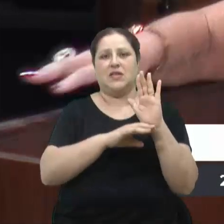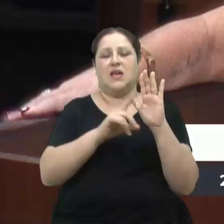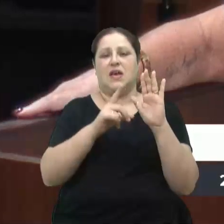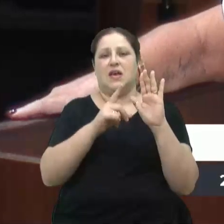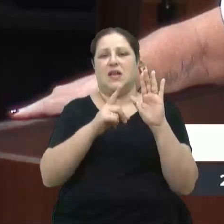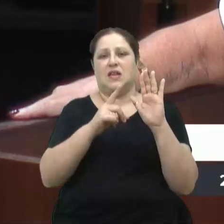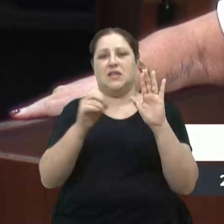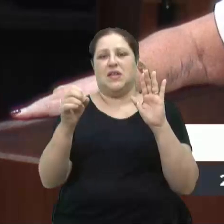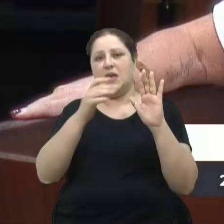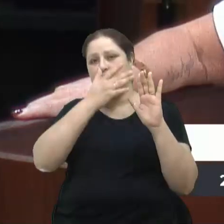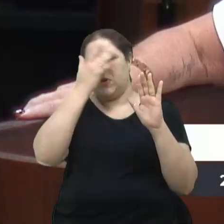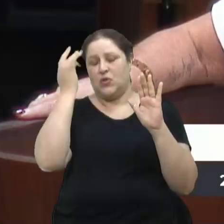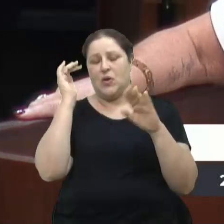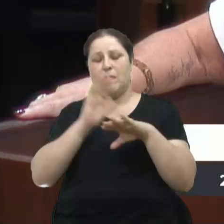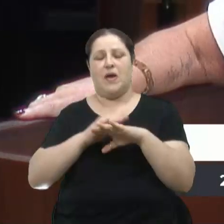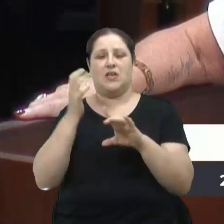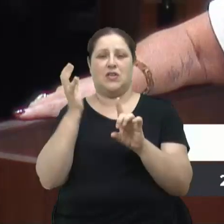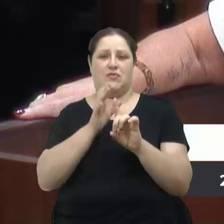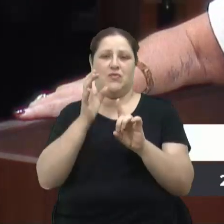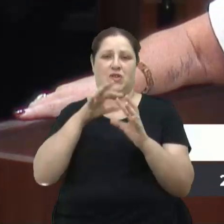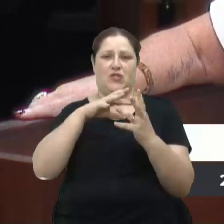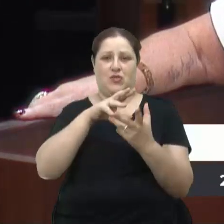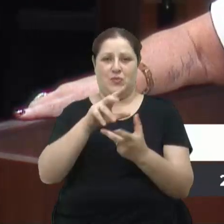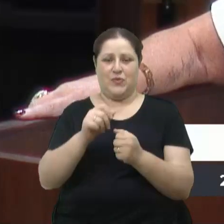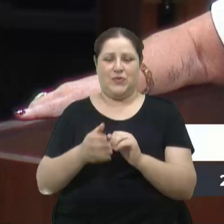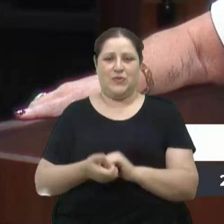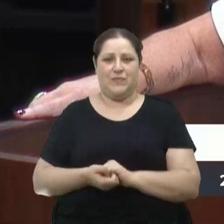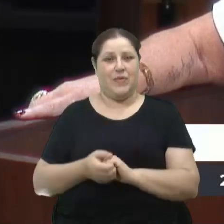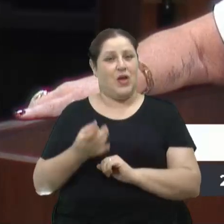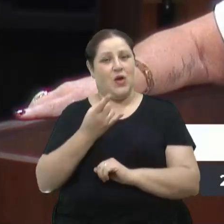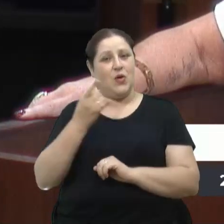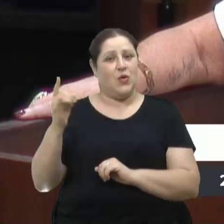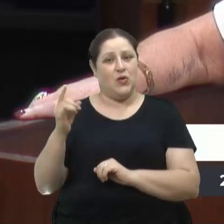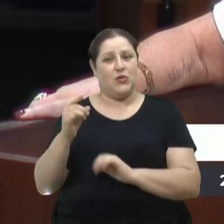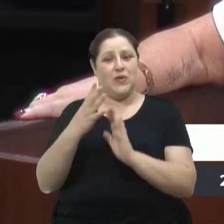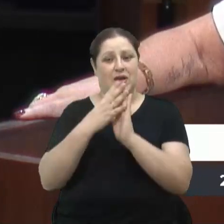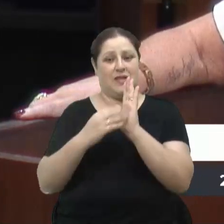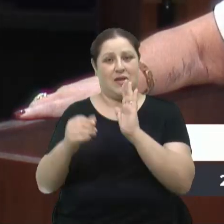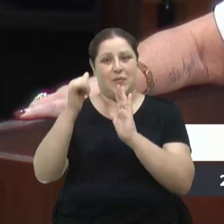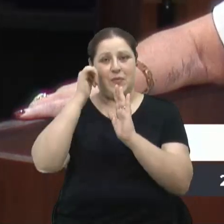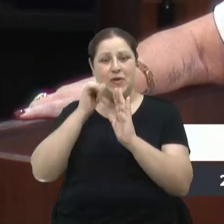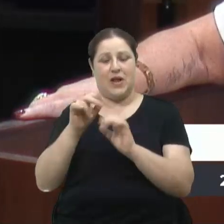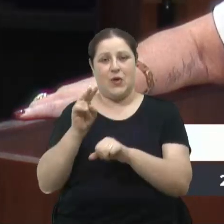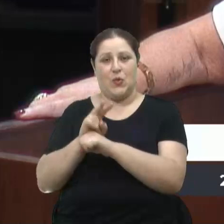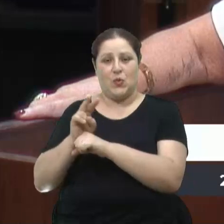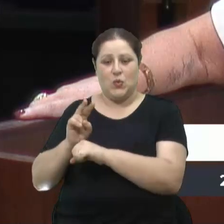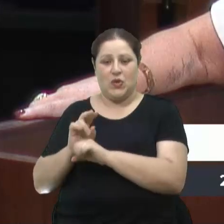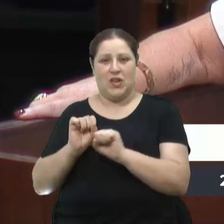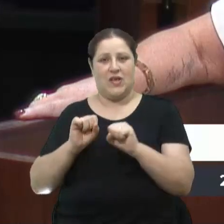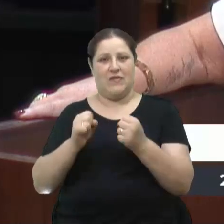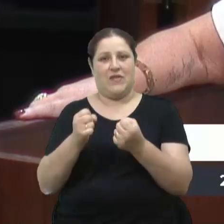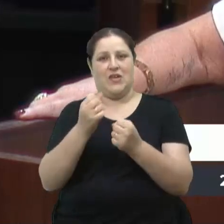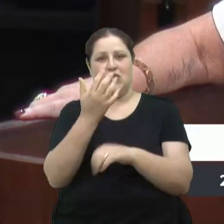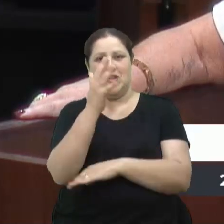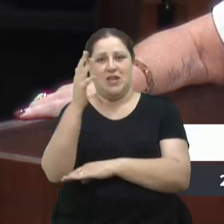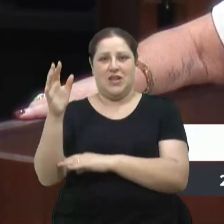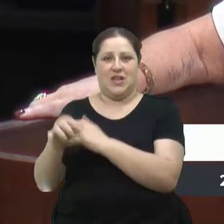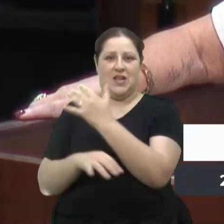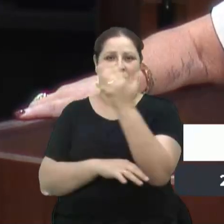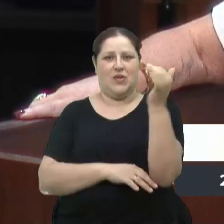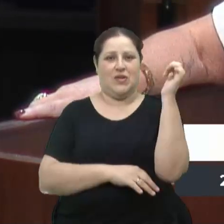Por fim, um exemplo de mulher que defende a natureza e o direito das mulheres,